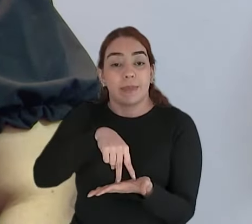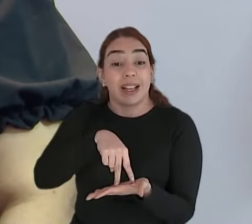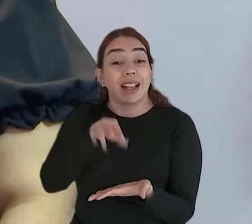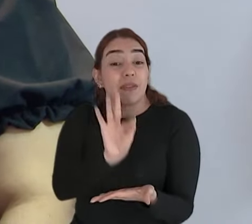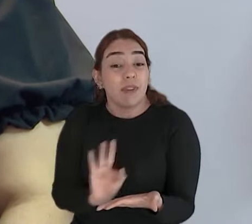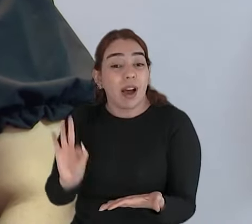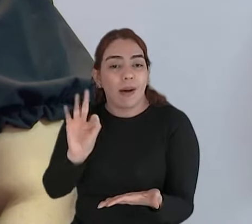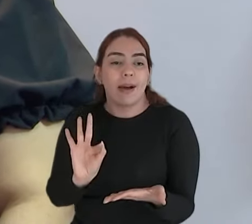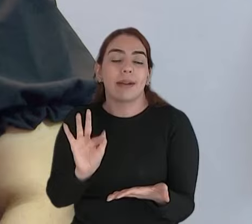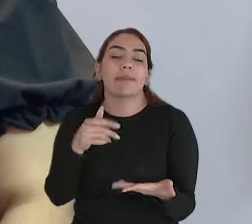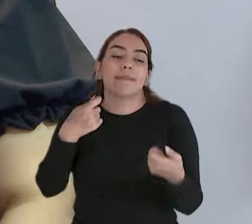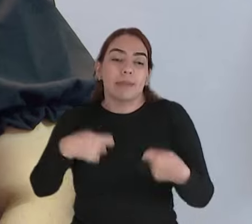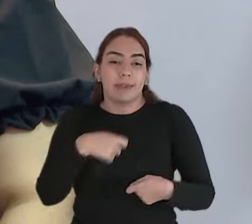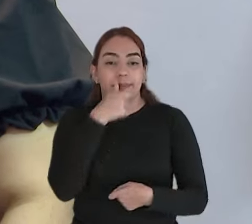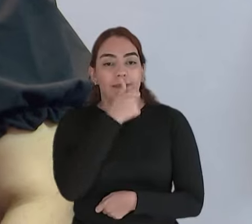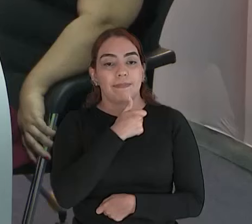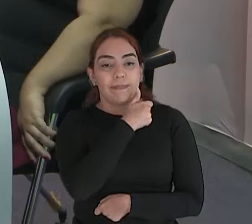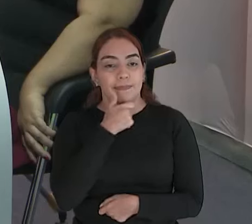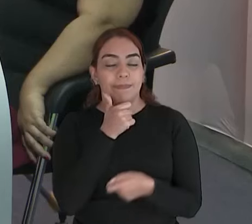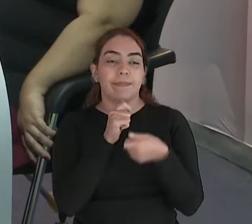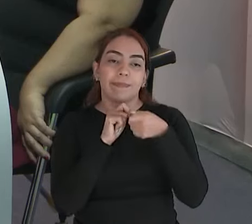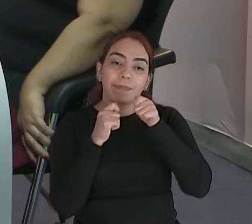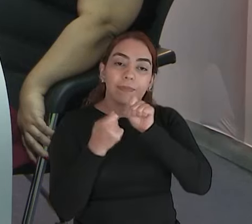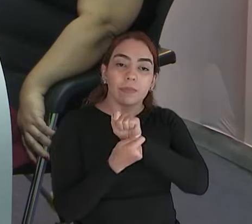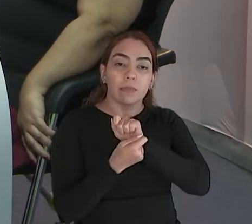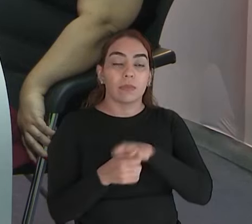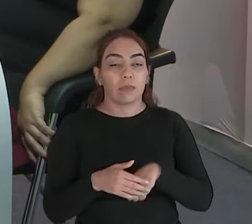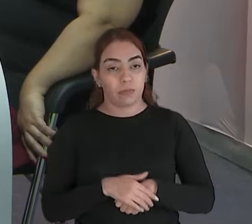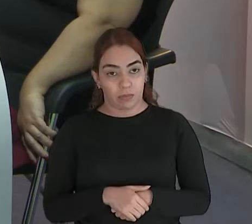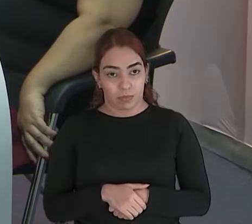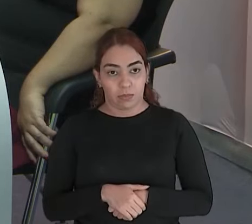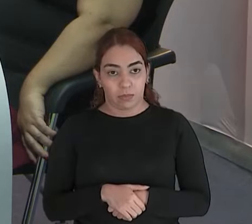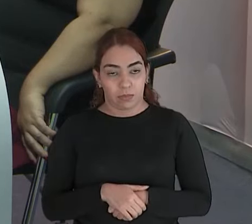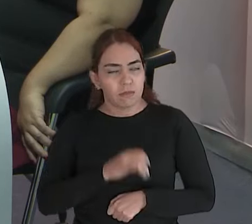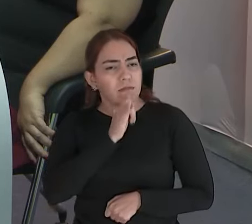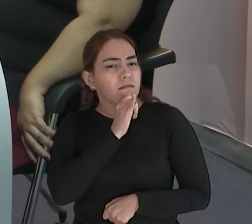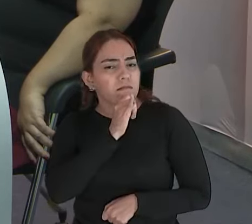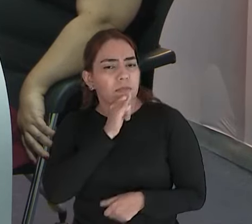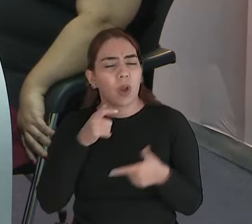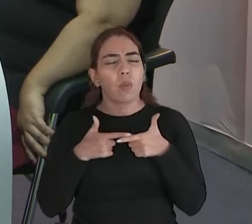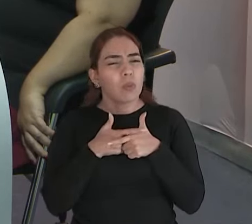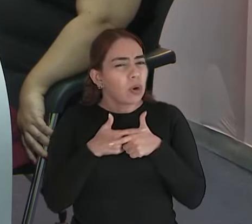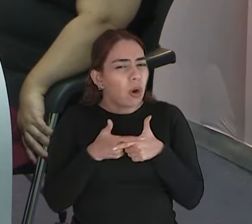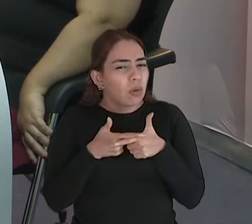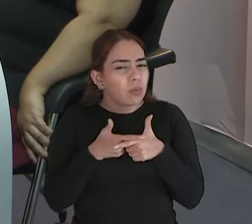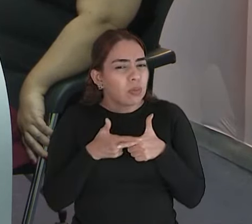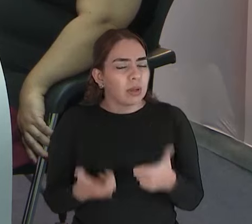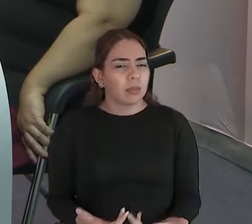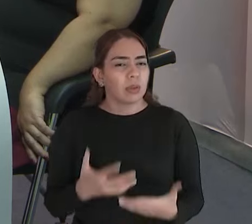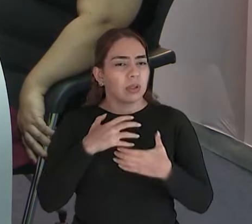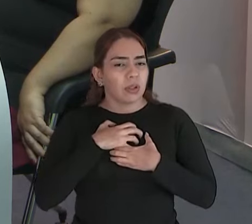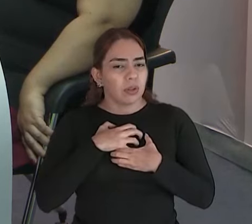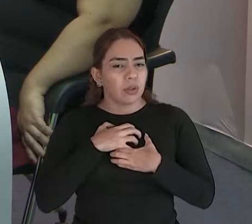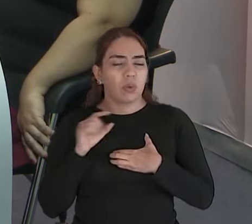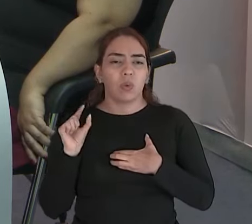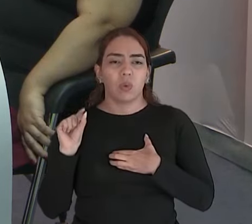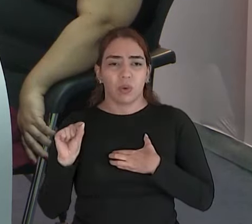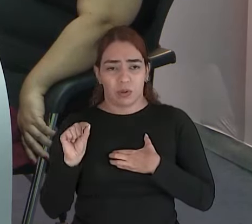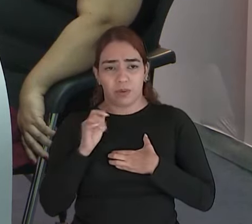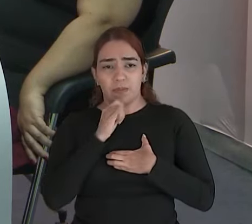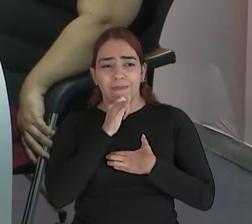sim. Que tipo, assim, de problema, assim, você enfrentou? Era